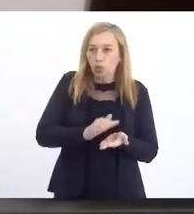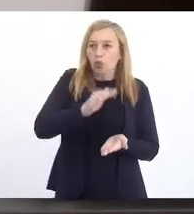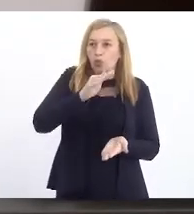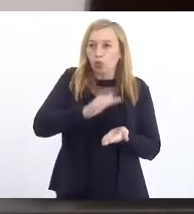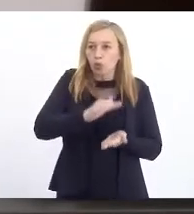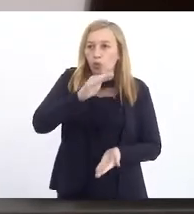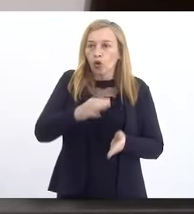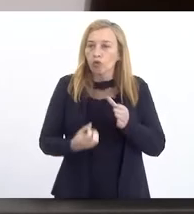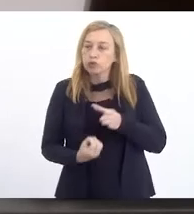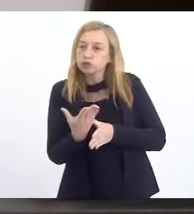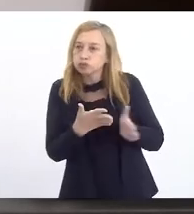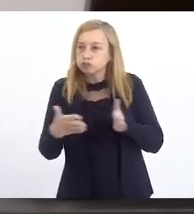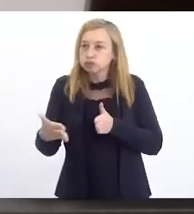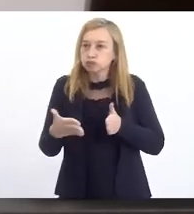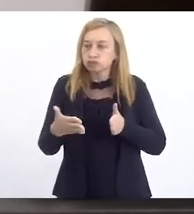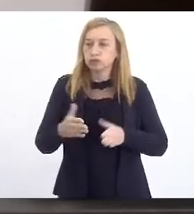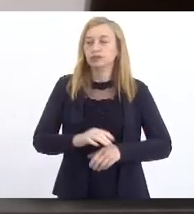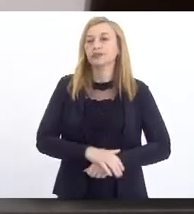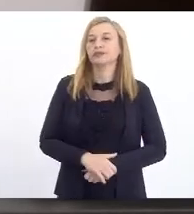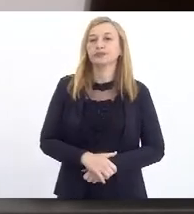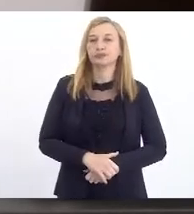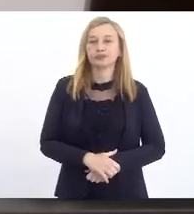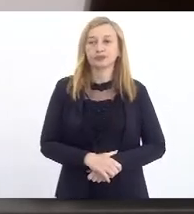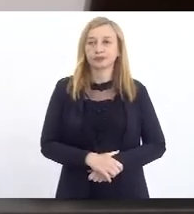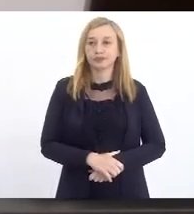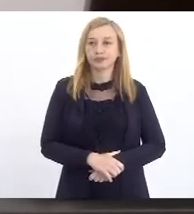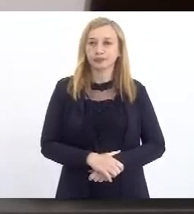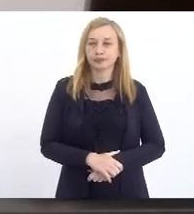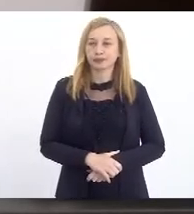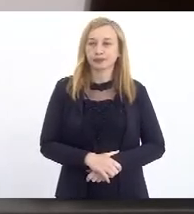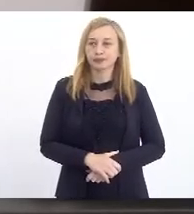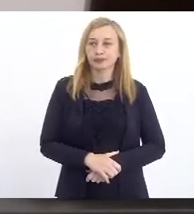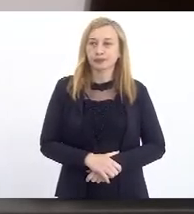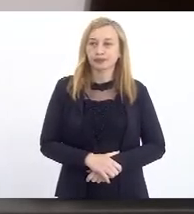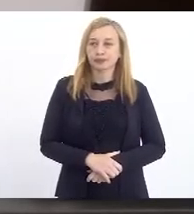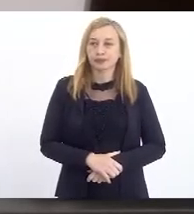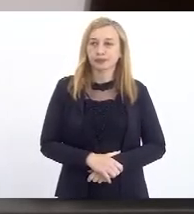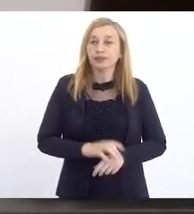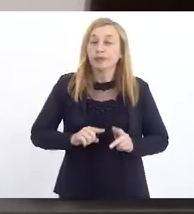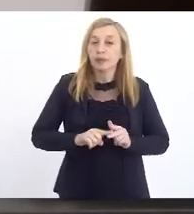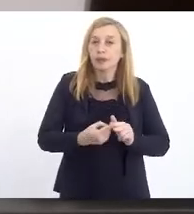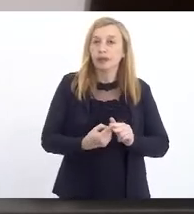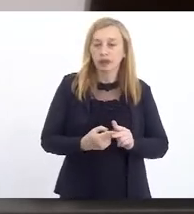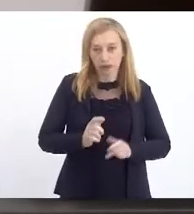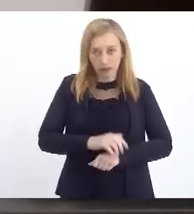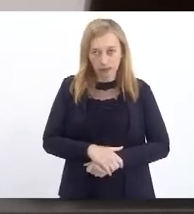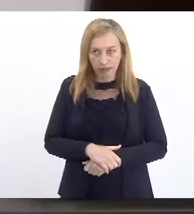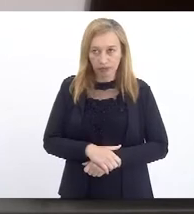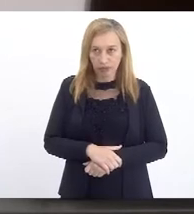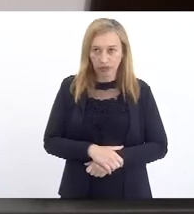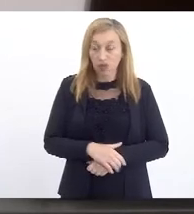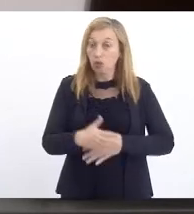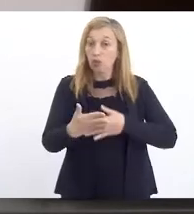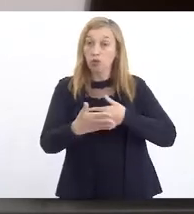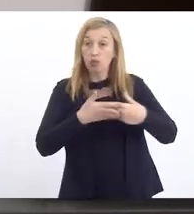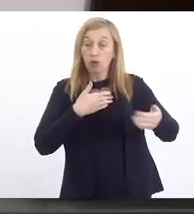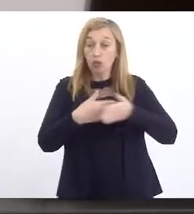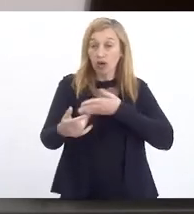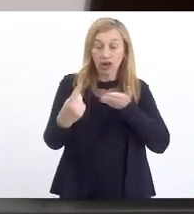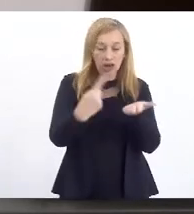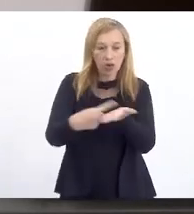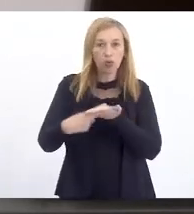produção ou grande rentabilidade. Então, vamos lá. Termo de ajuste de conduta é qualquer